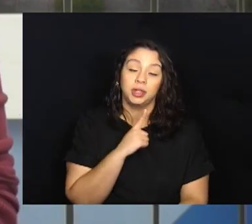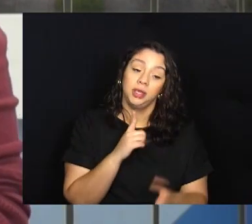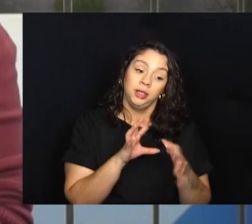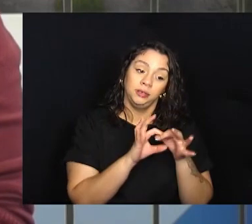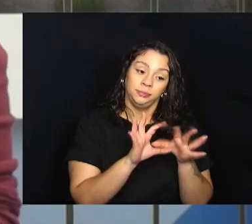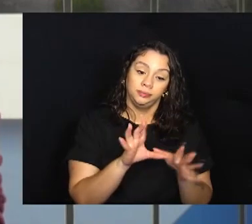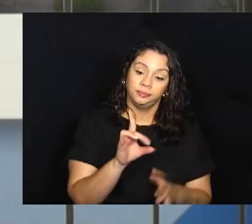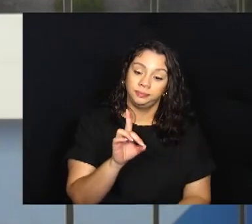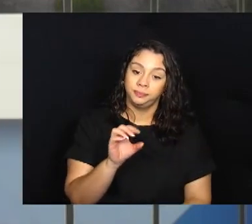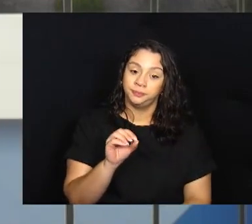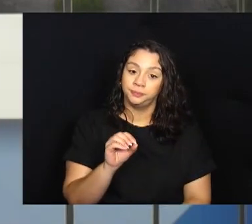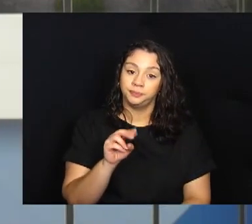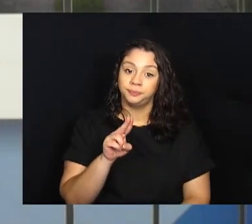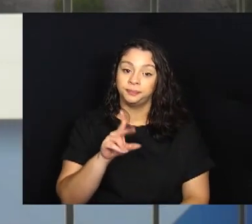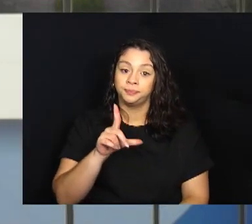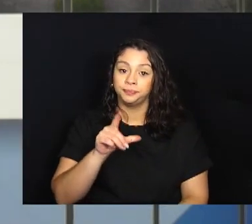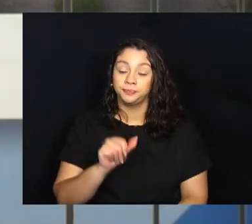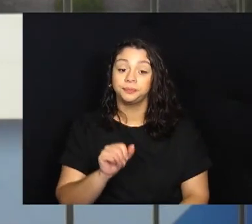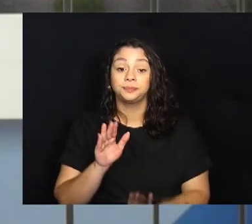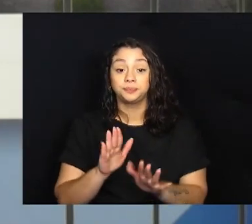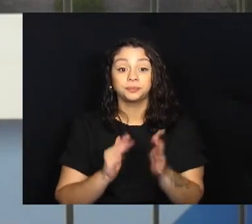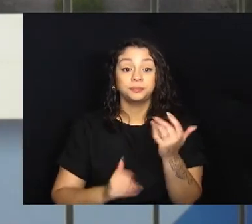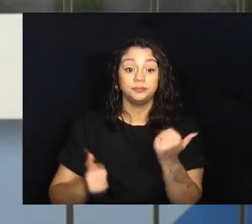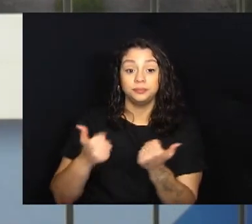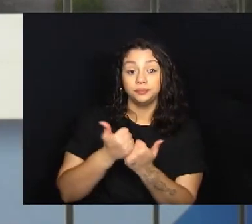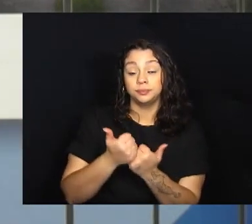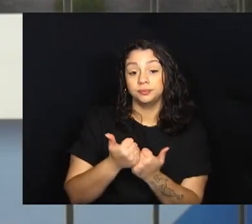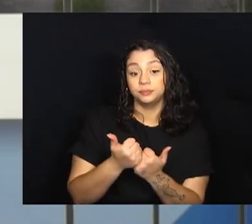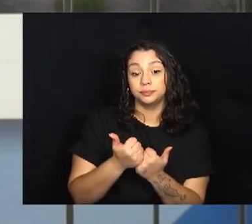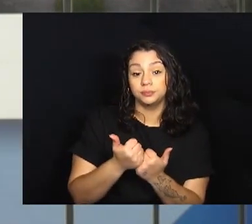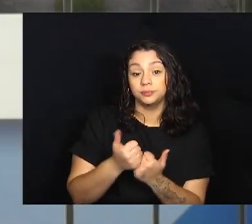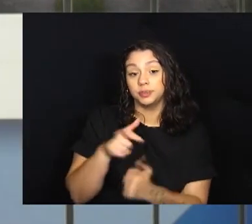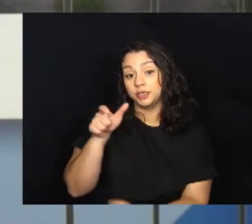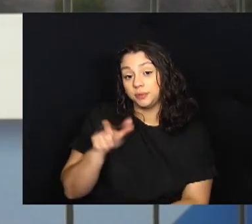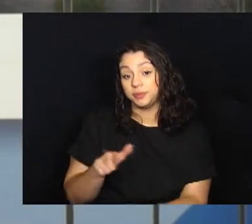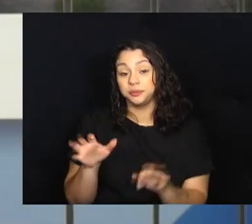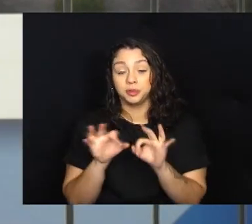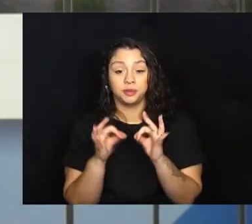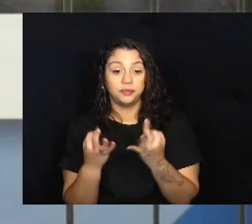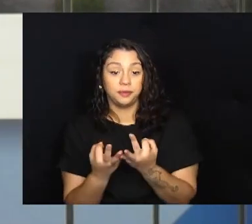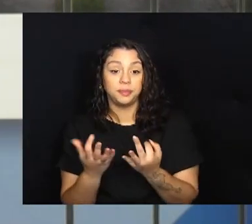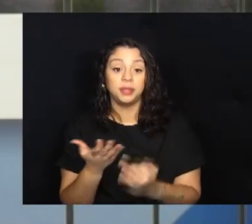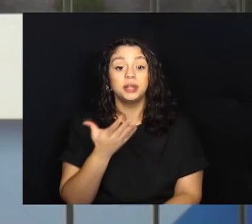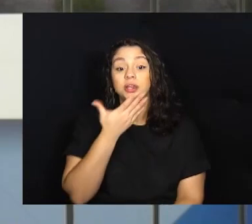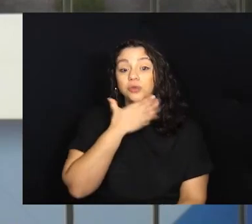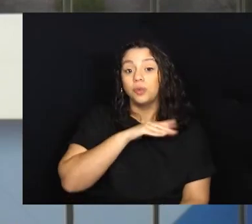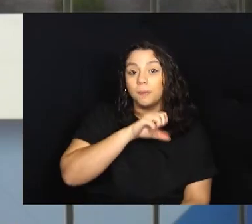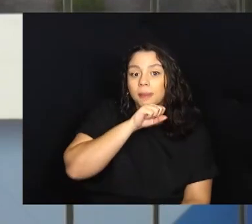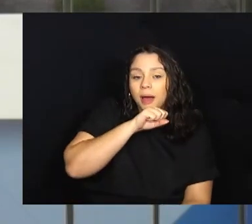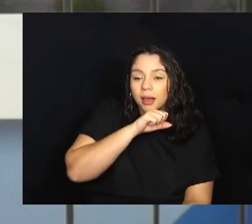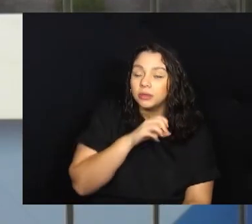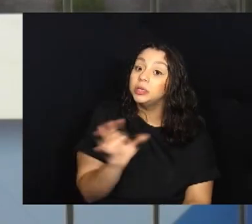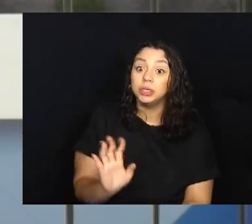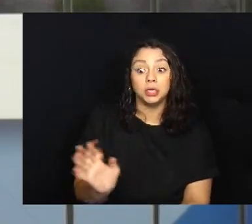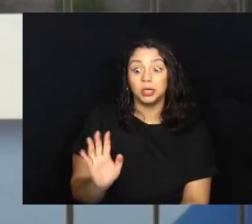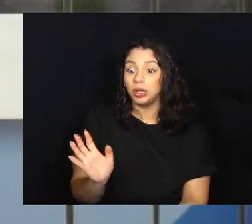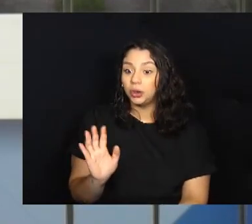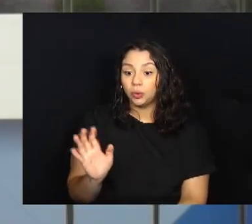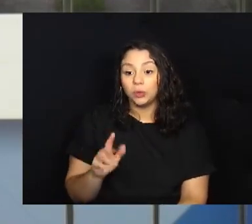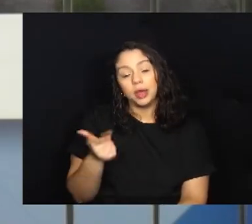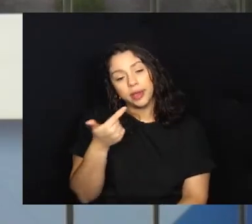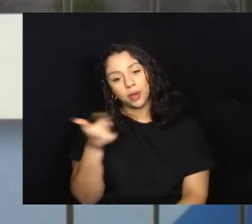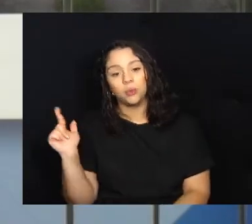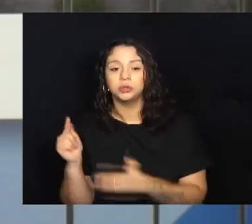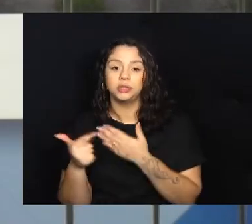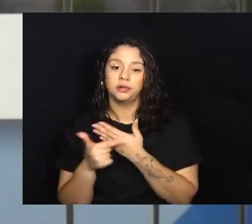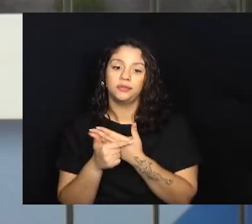da doula em substituição, por exemplo, de alguém da família, do pai. E não, a doula, ela está lá para cumprir outra